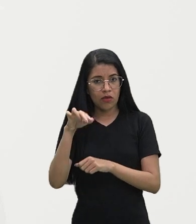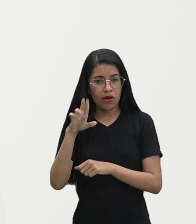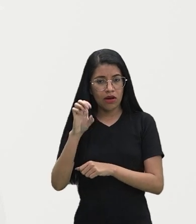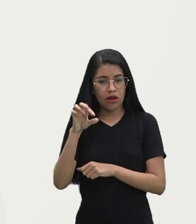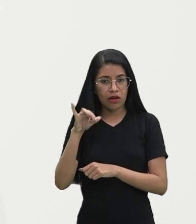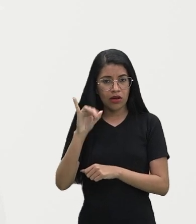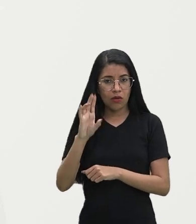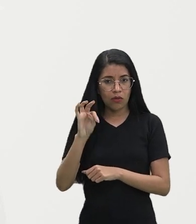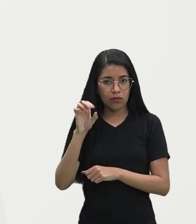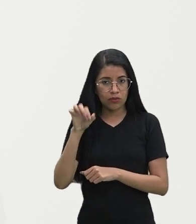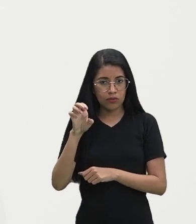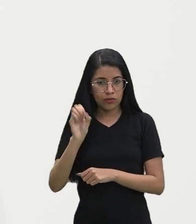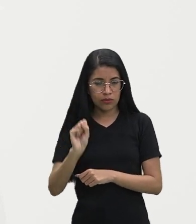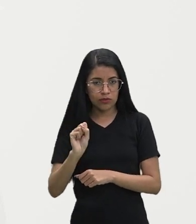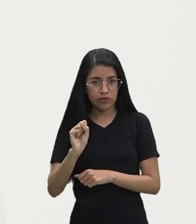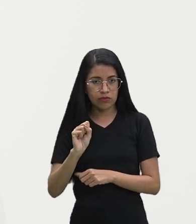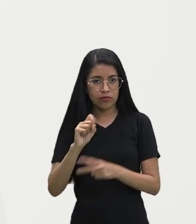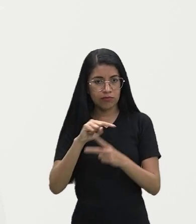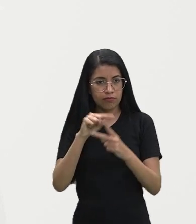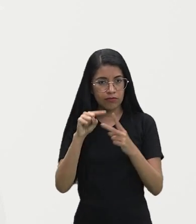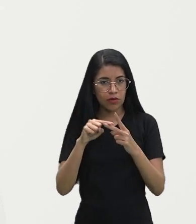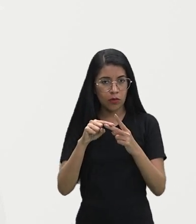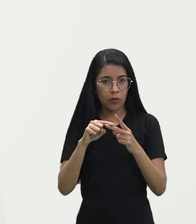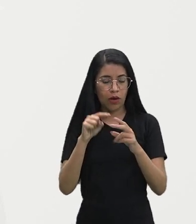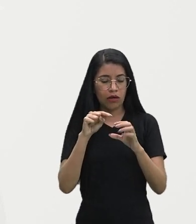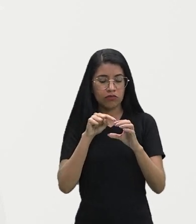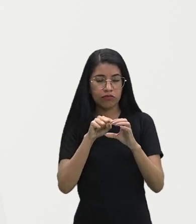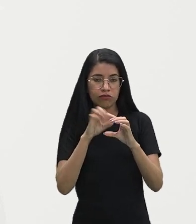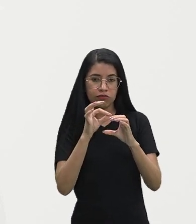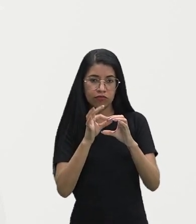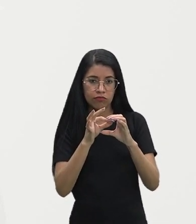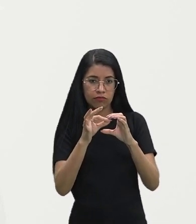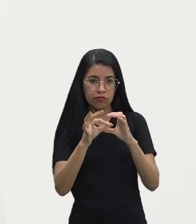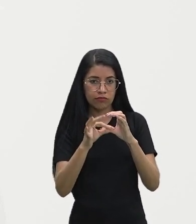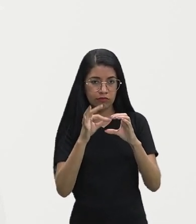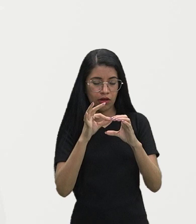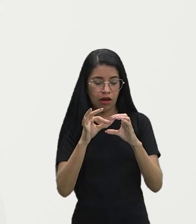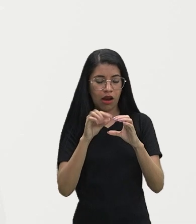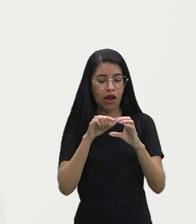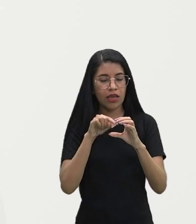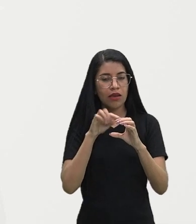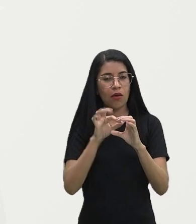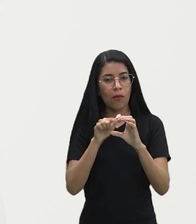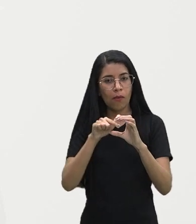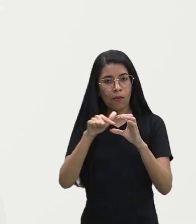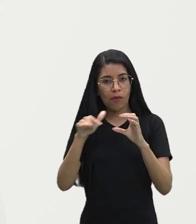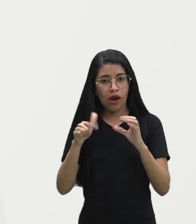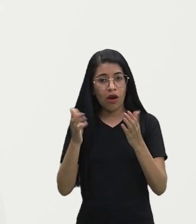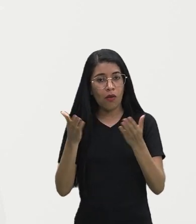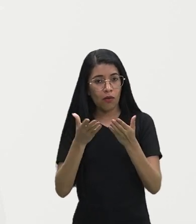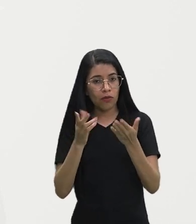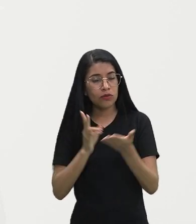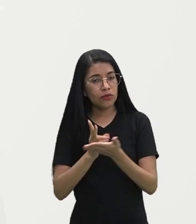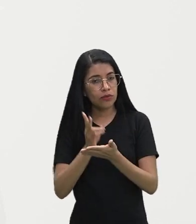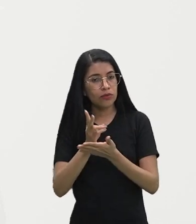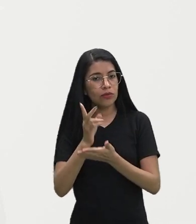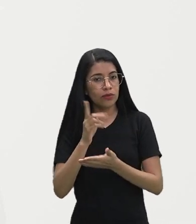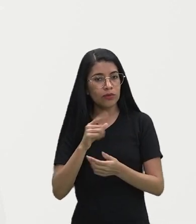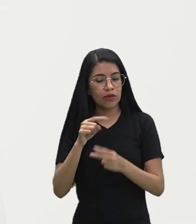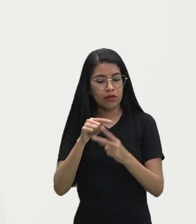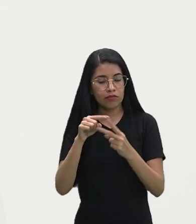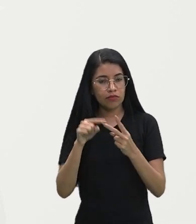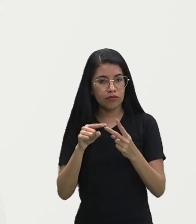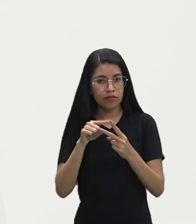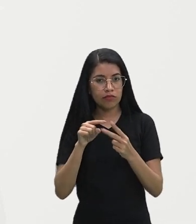complexas chamadas de eucariontes. A gente ainda tem essas células até hoje, tá, gente? Então eu tenho aqui, quem